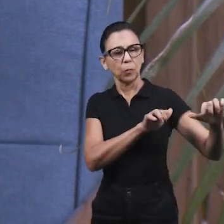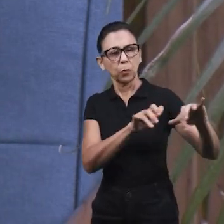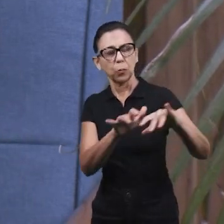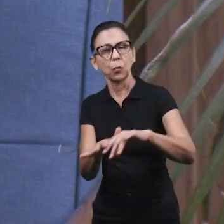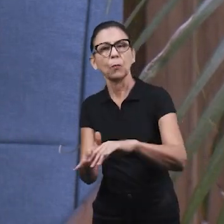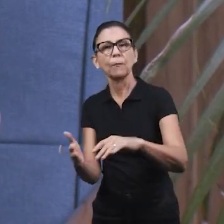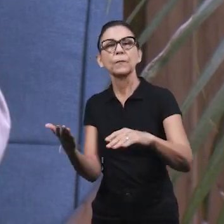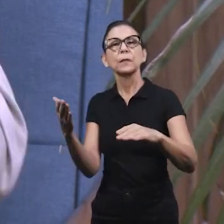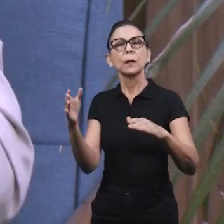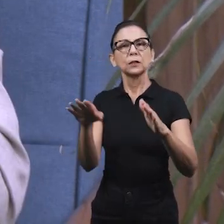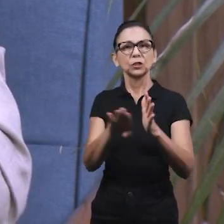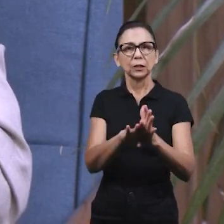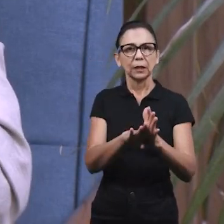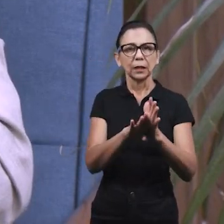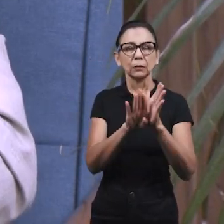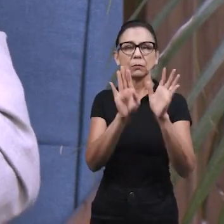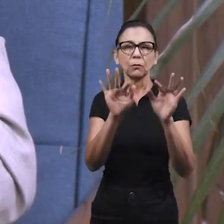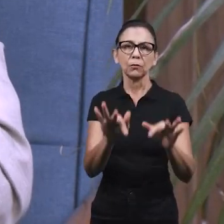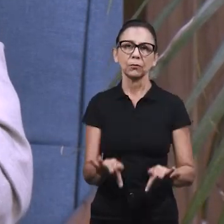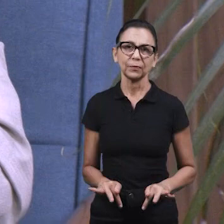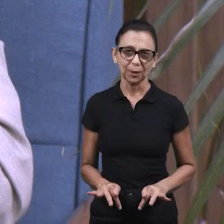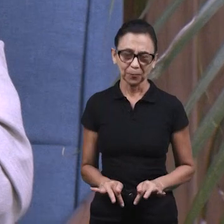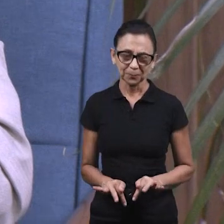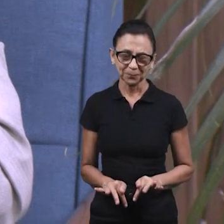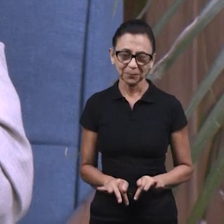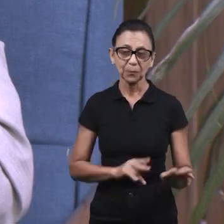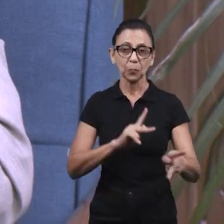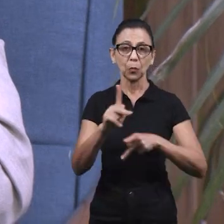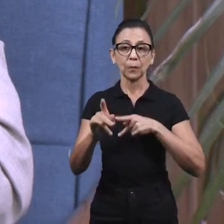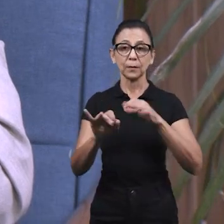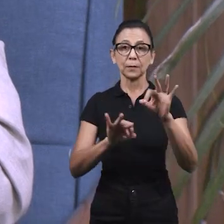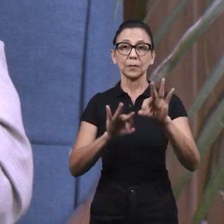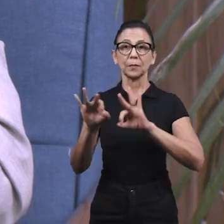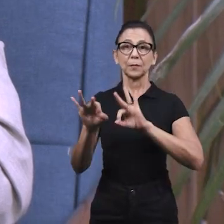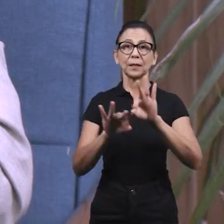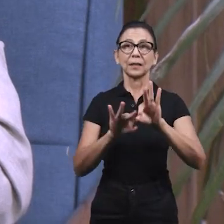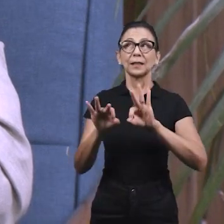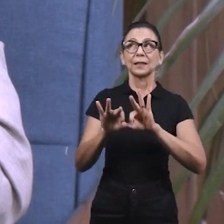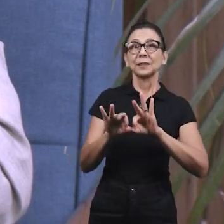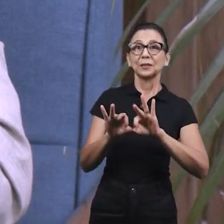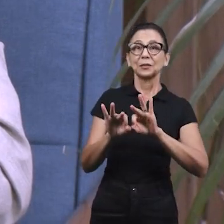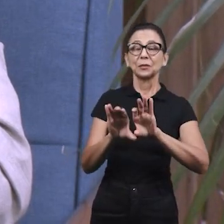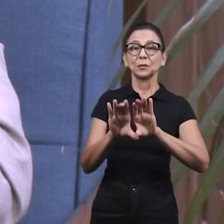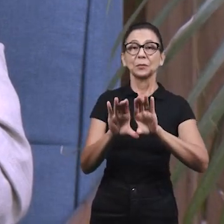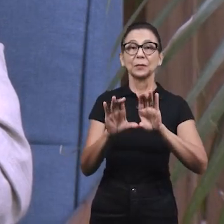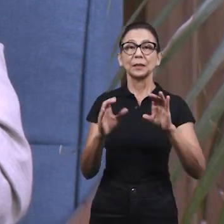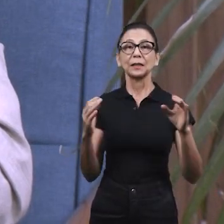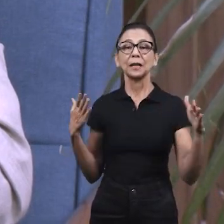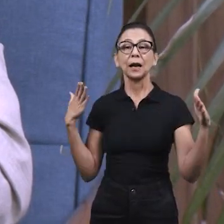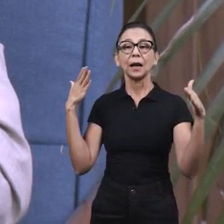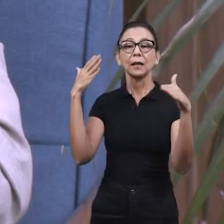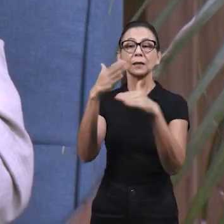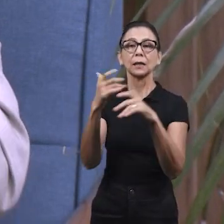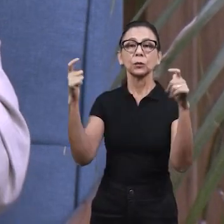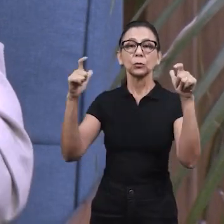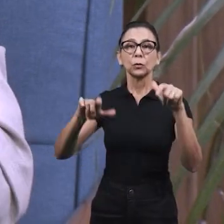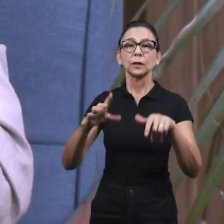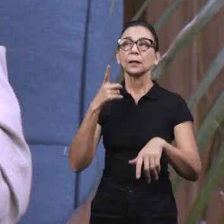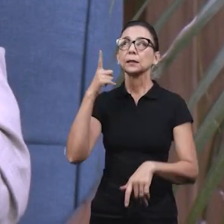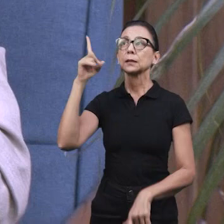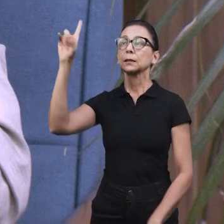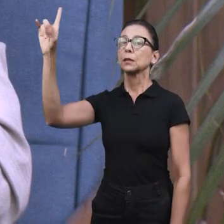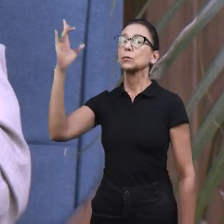quando, enfim, a caminhada chegava ao seu final. E o povo se preparava para a entrada na Terra Prometida. Toda